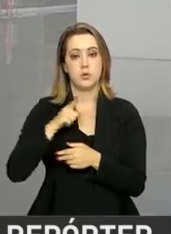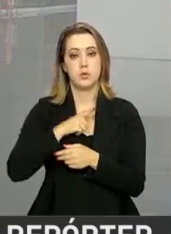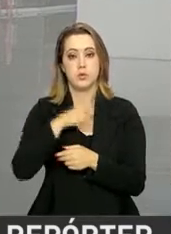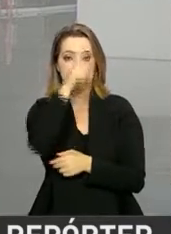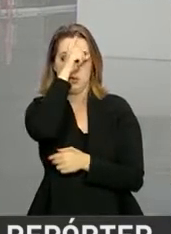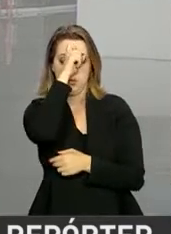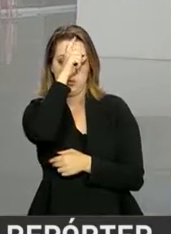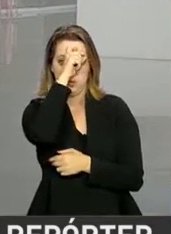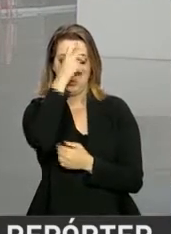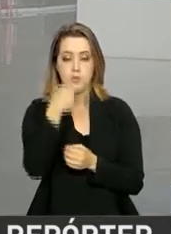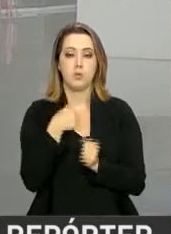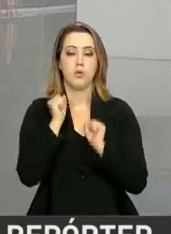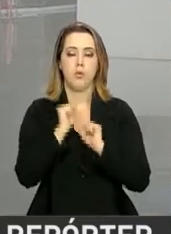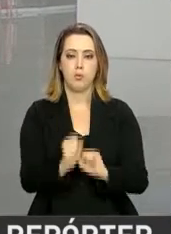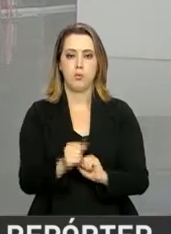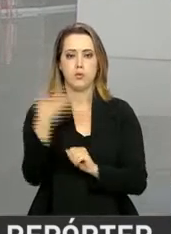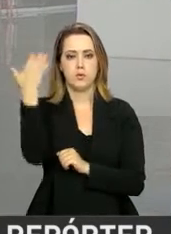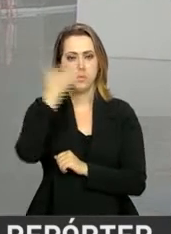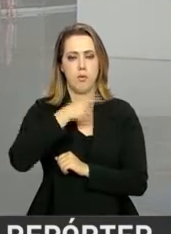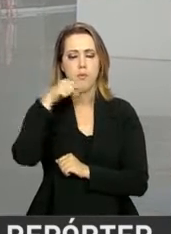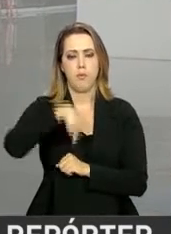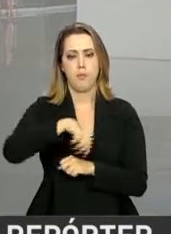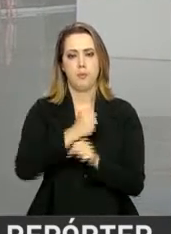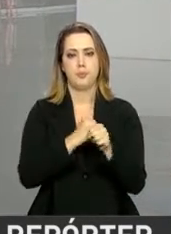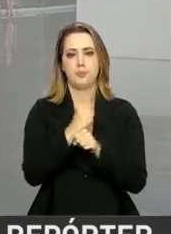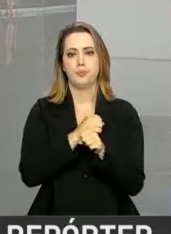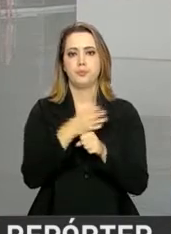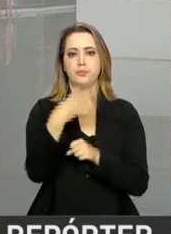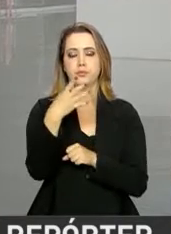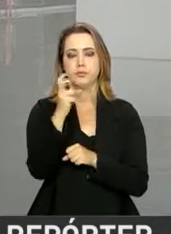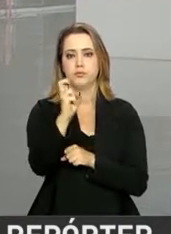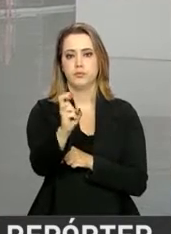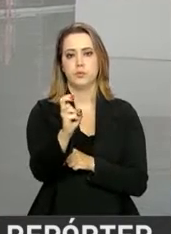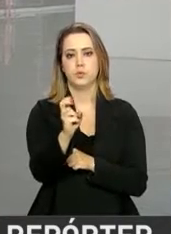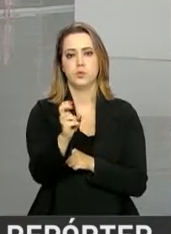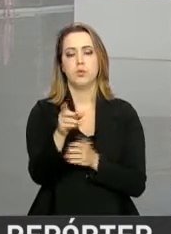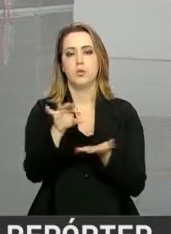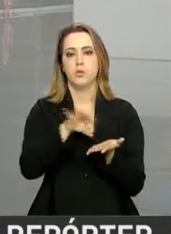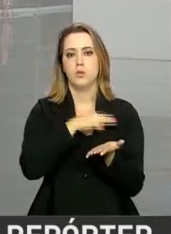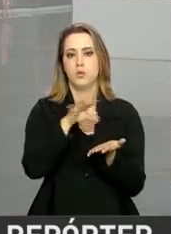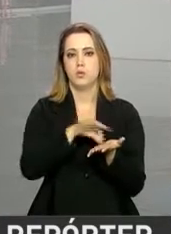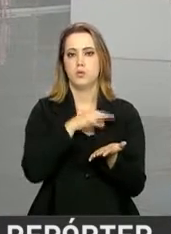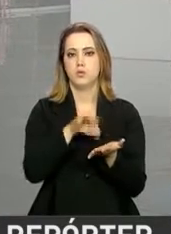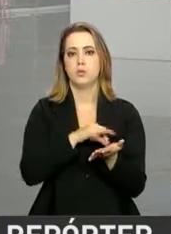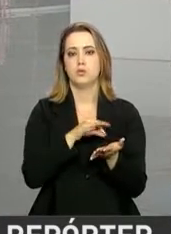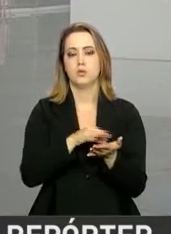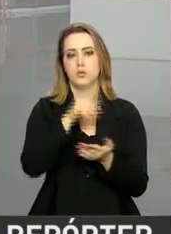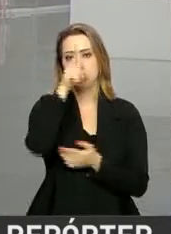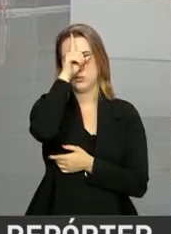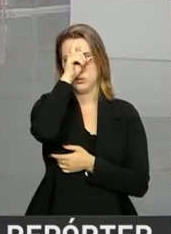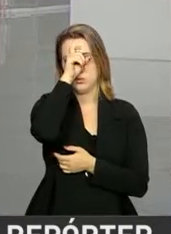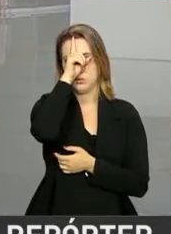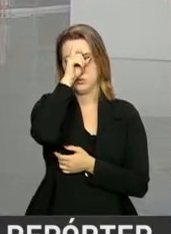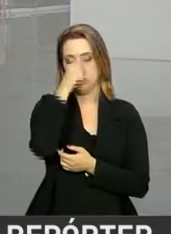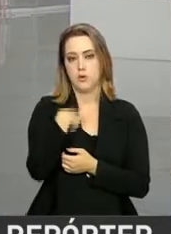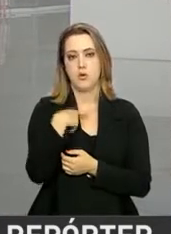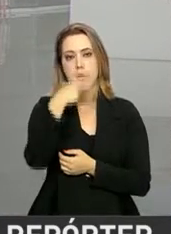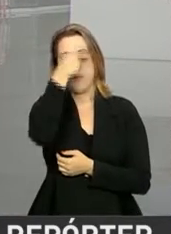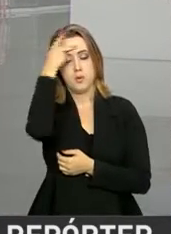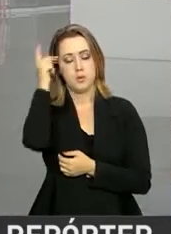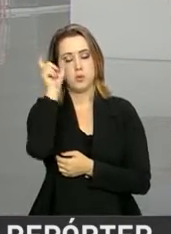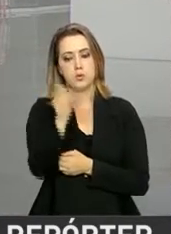neste ano no total são 45 inscritos que vão fazer as provas em hospitais acompanhados por profissionais